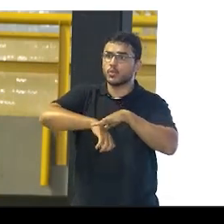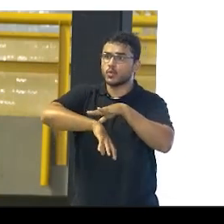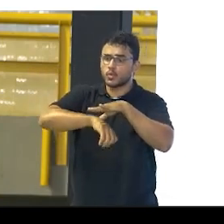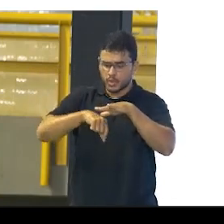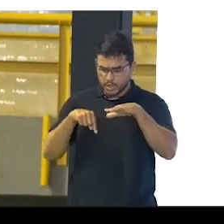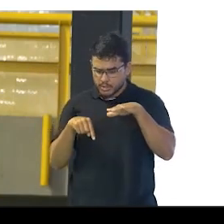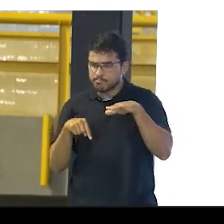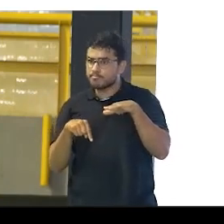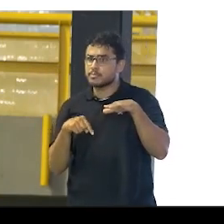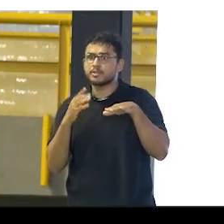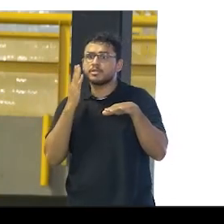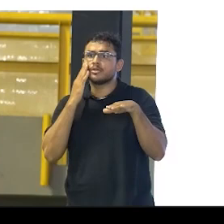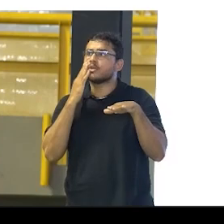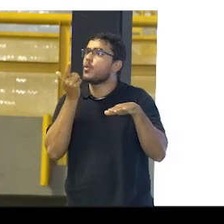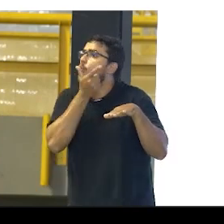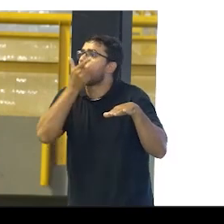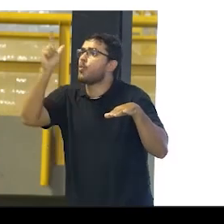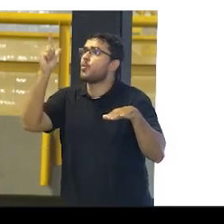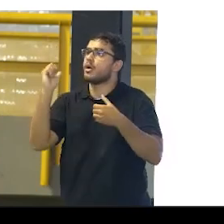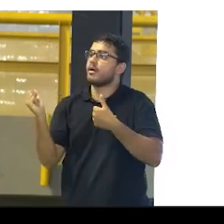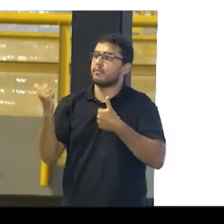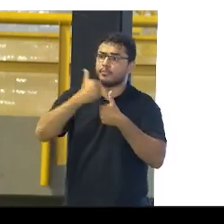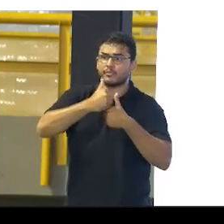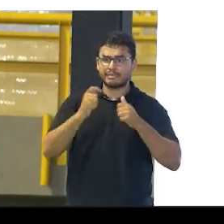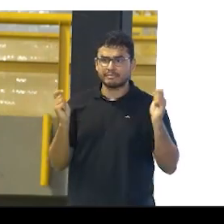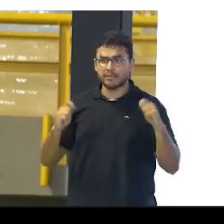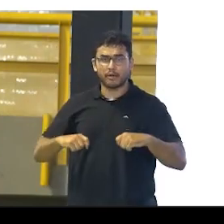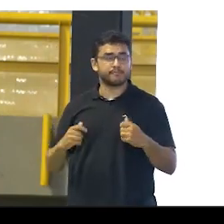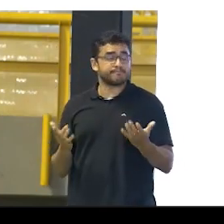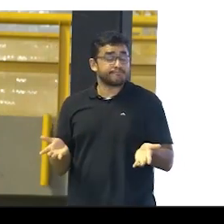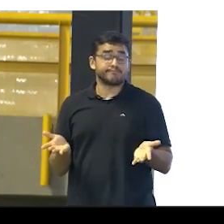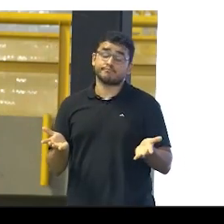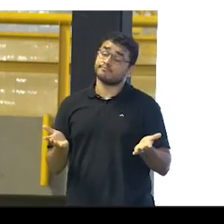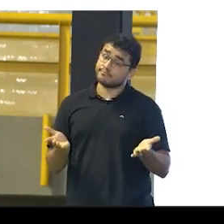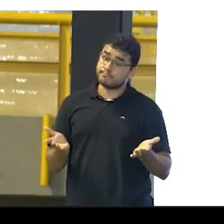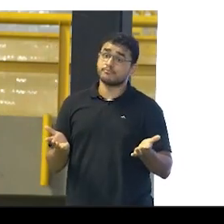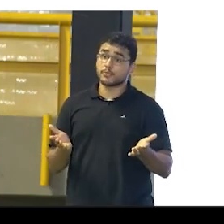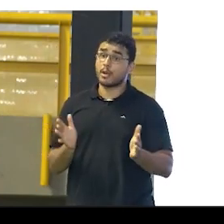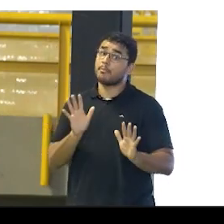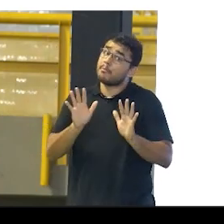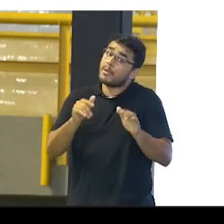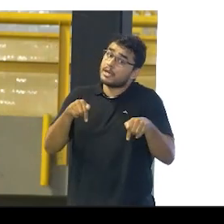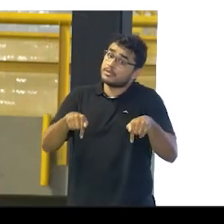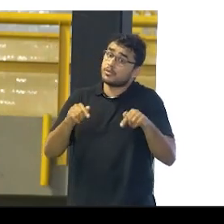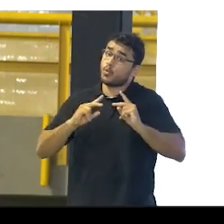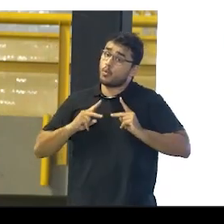difícil de ser substituída. Não duvidemos